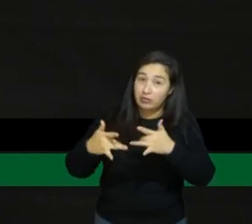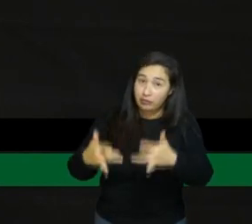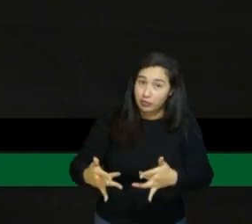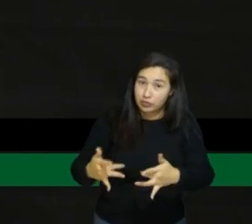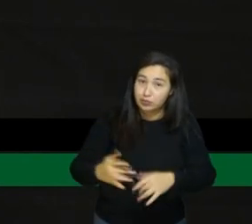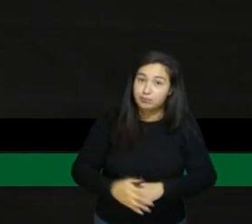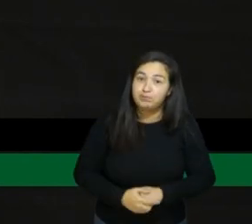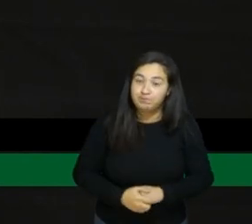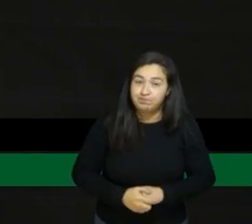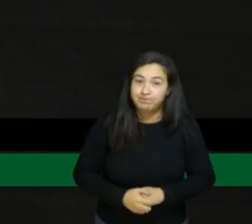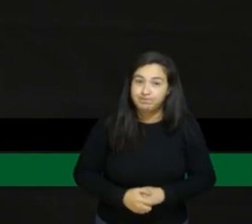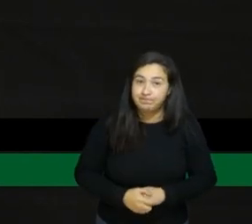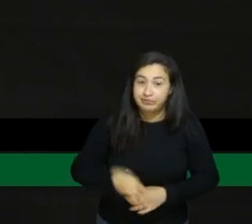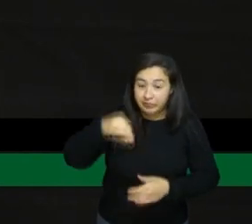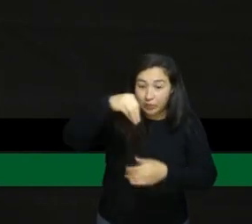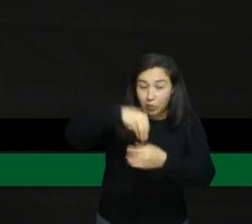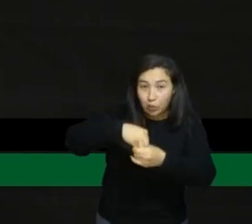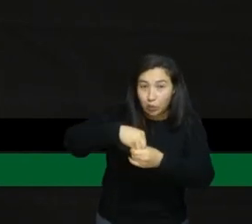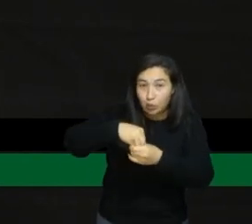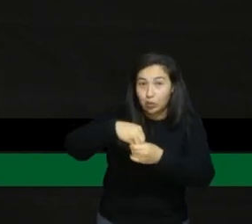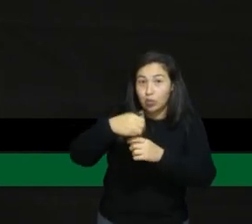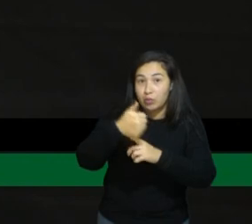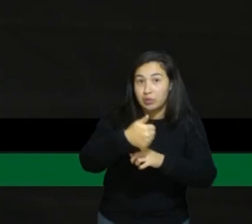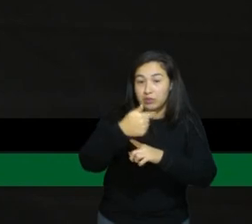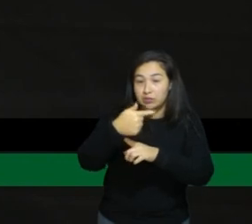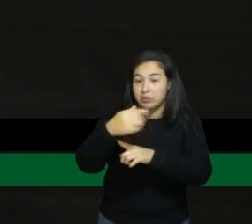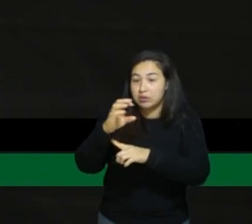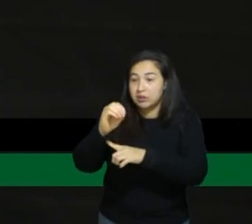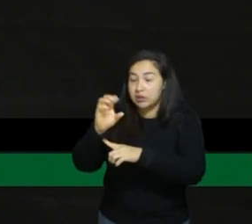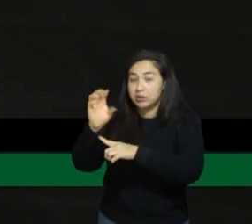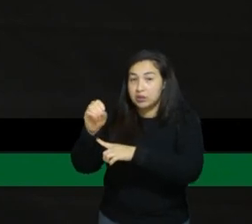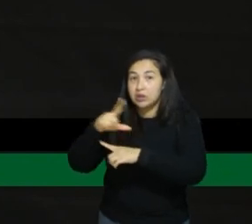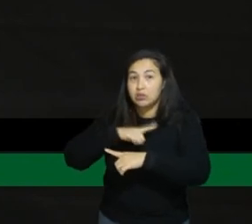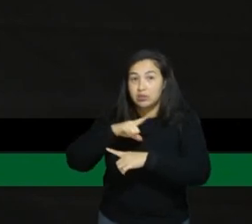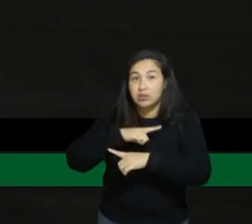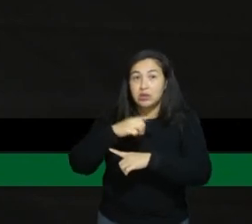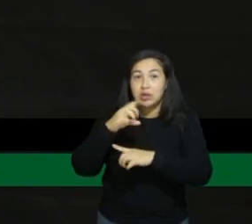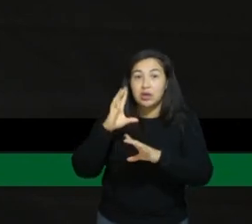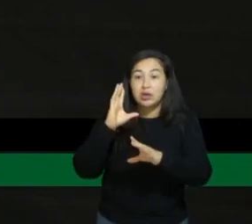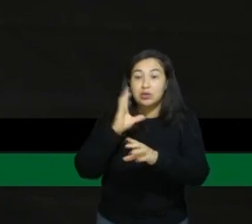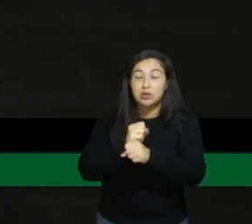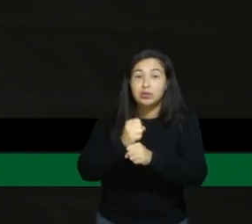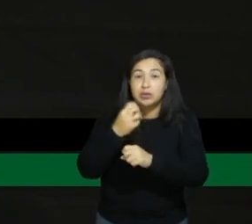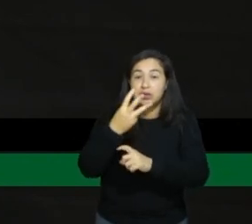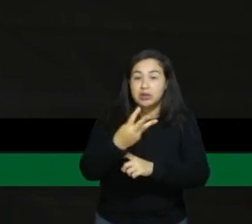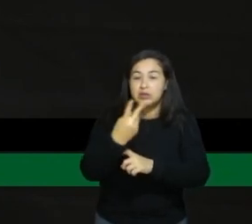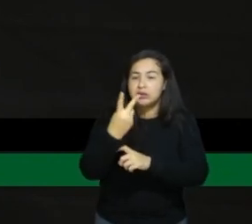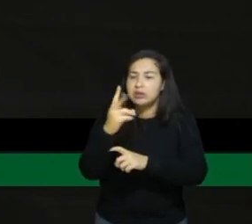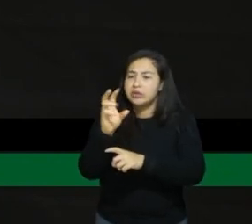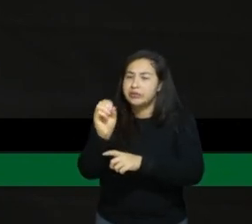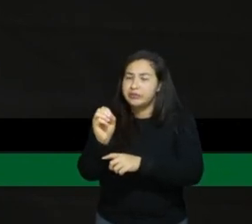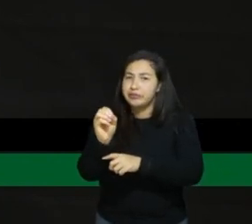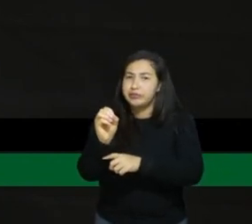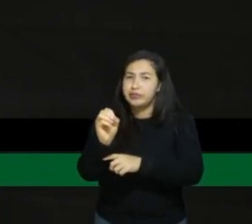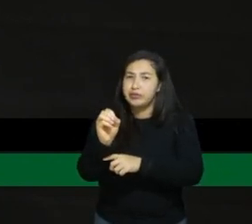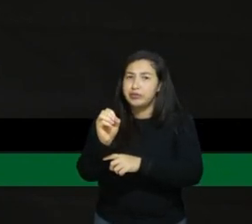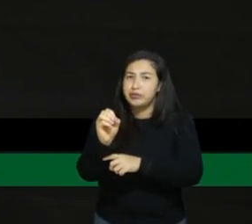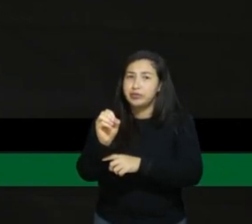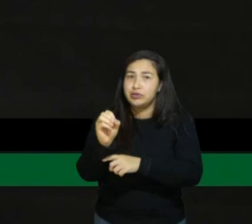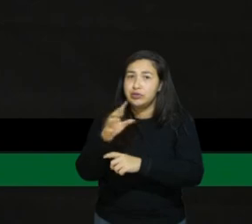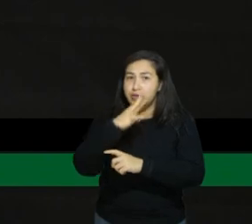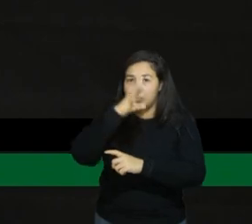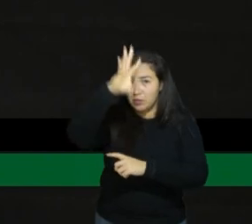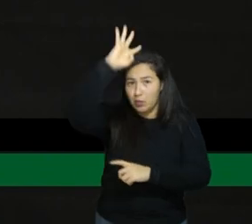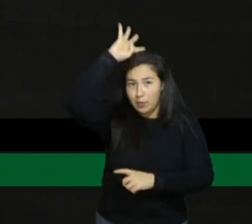incluídos nestes 1.700, 320 bombeiros mirins, dos quais temos aqui uma